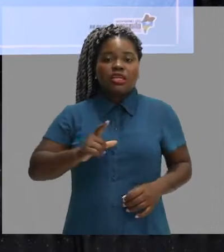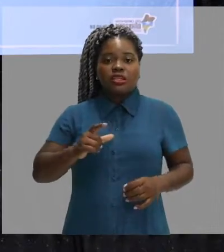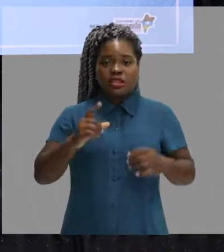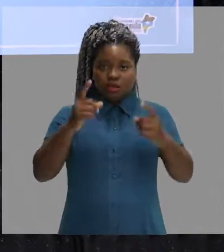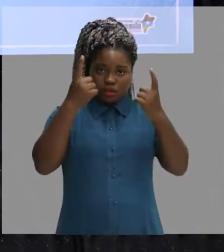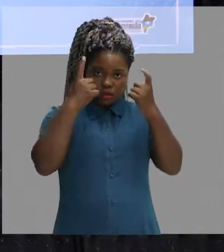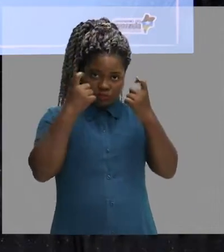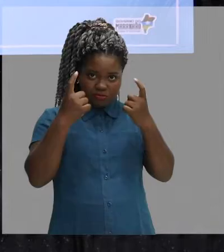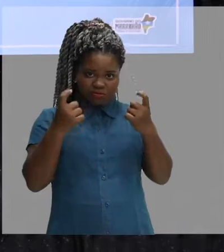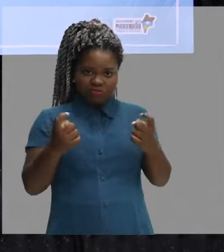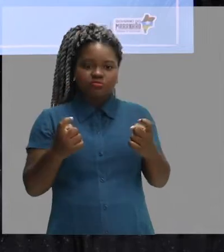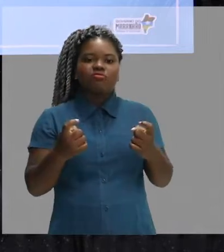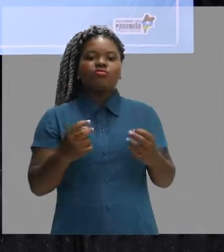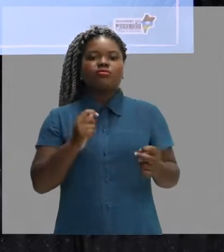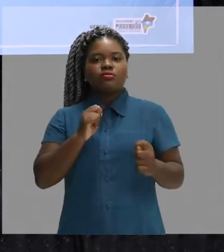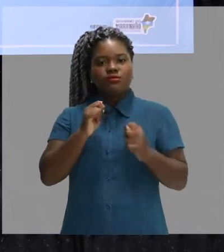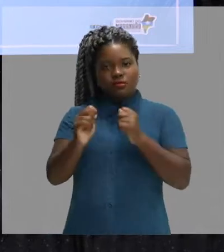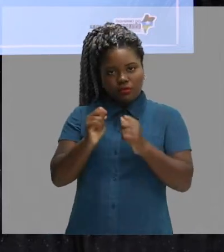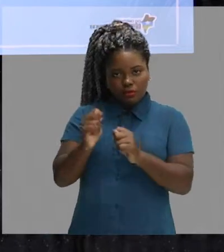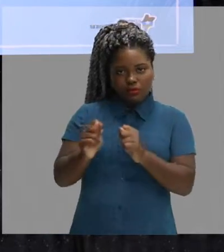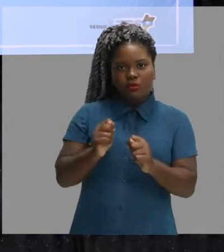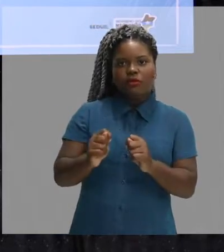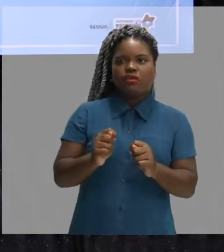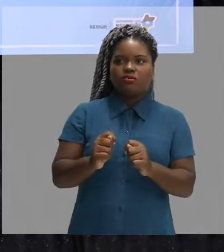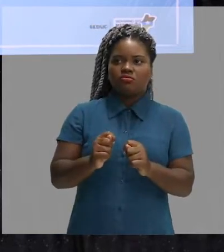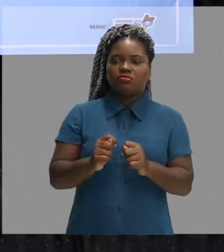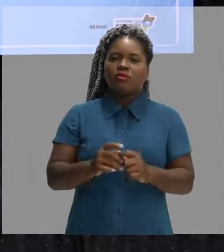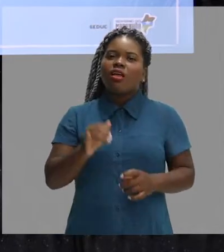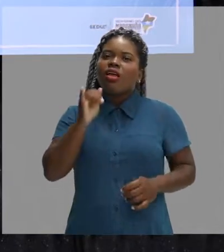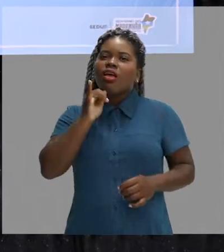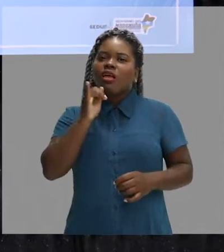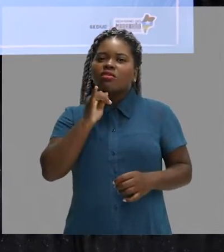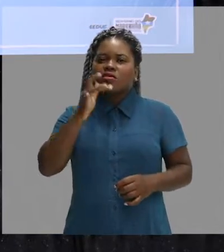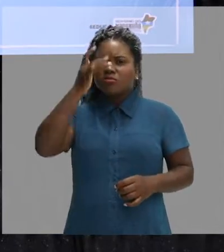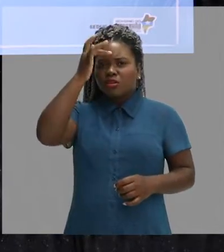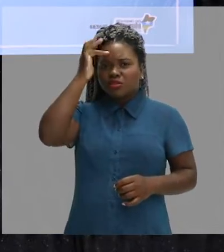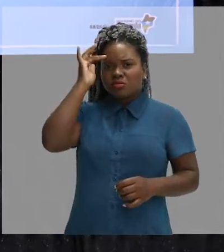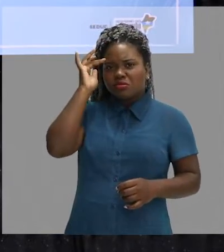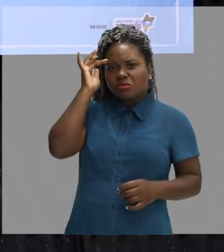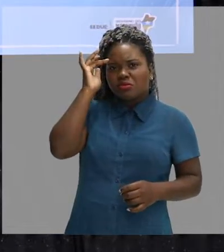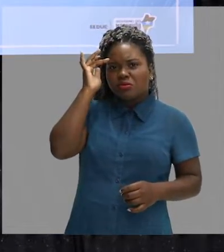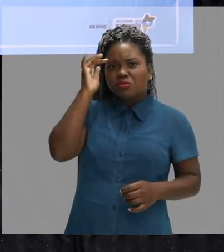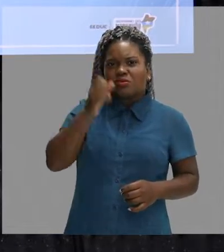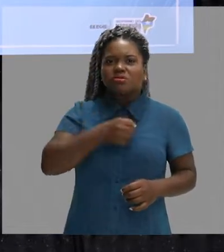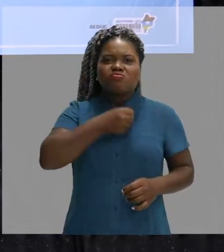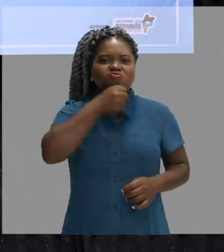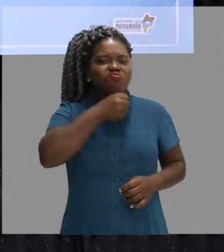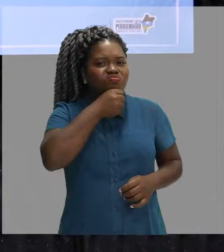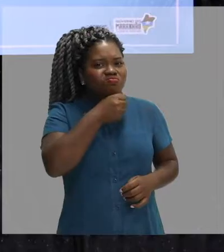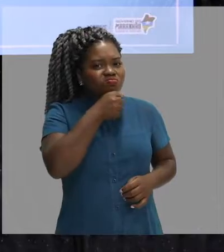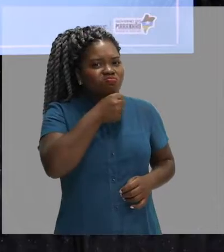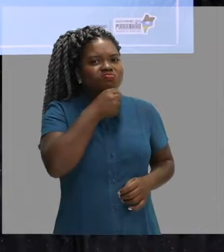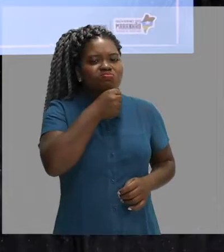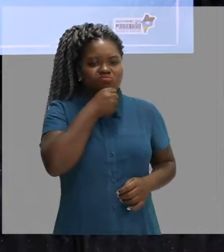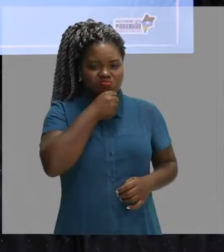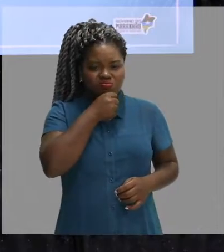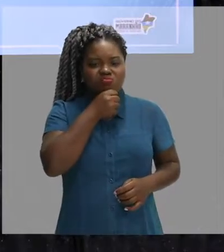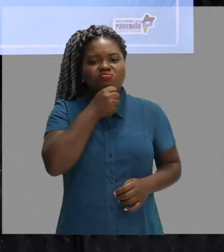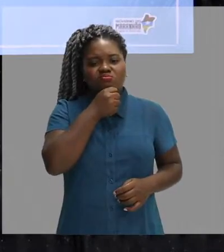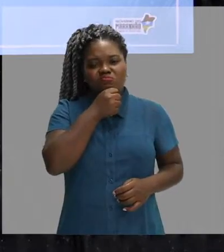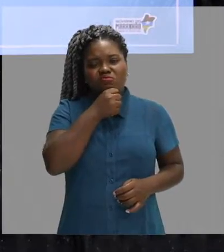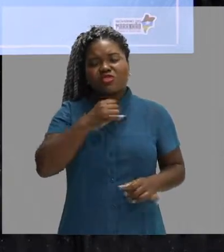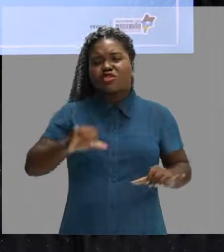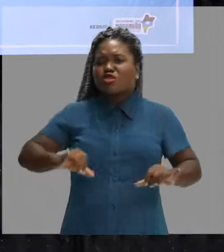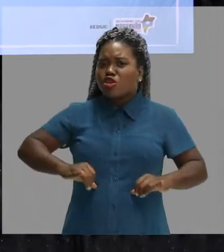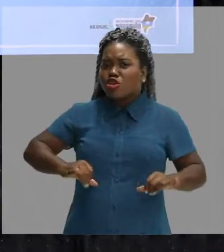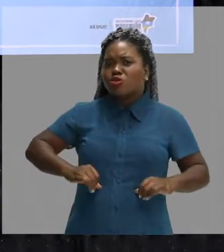ou patrimonial. Essa aqui, os idosos, por exemplo, sofrem muito esse tipo de violência, que é quando existe a retenção do